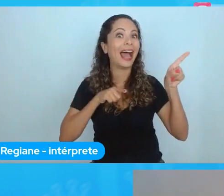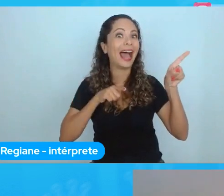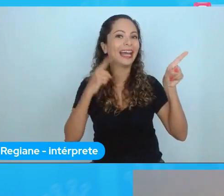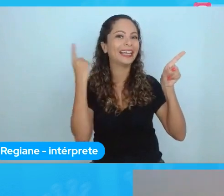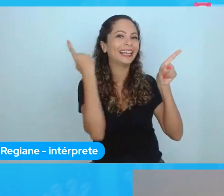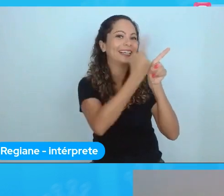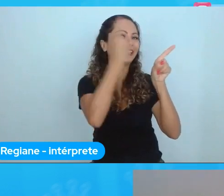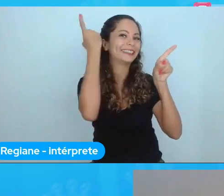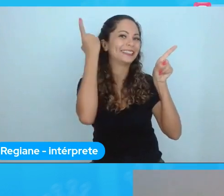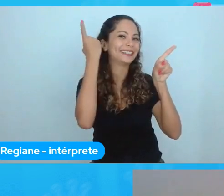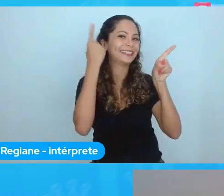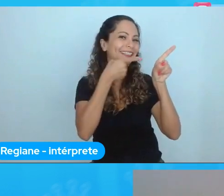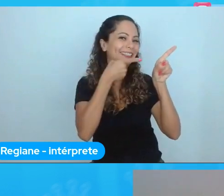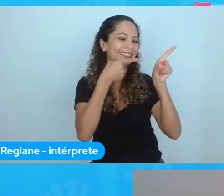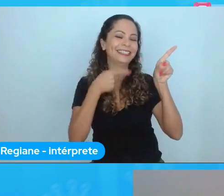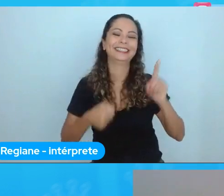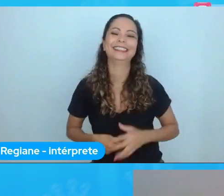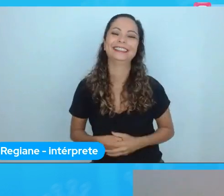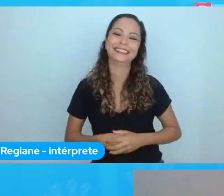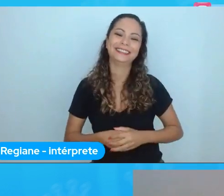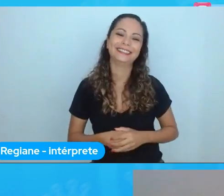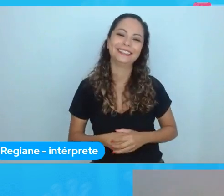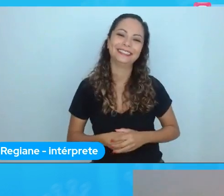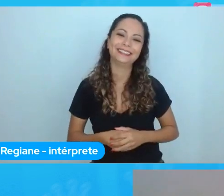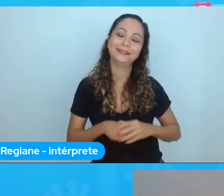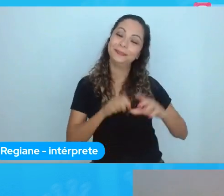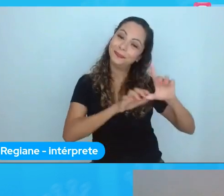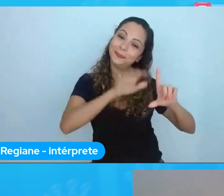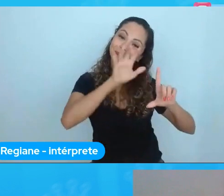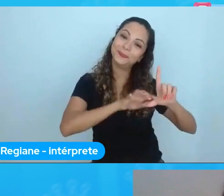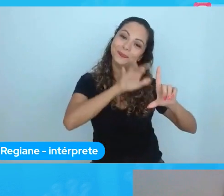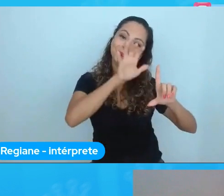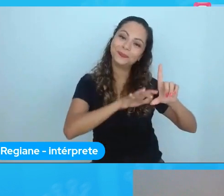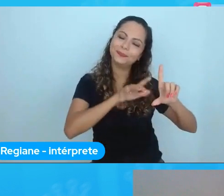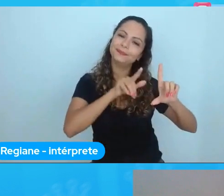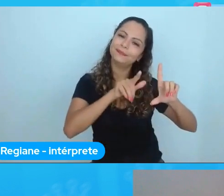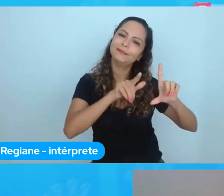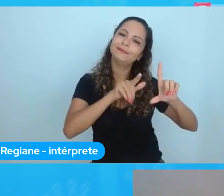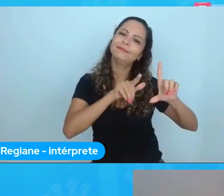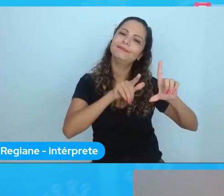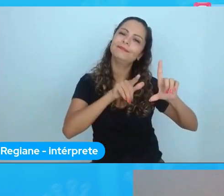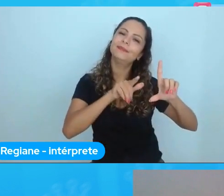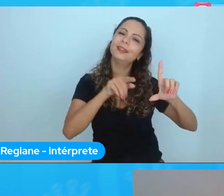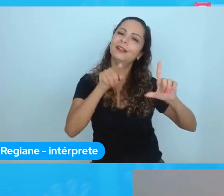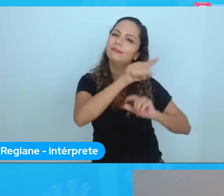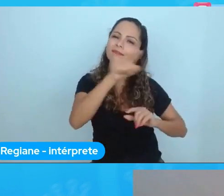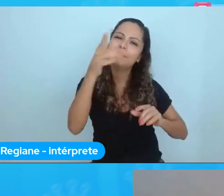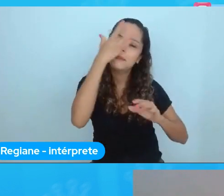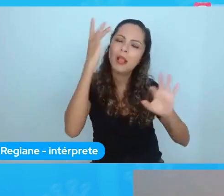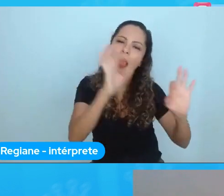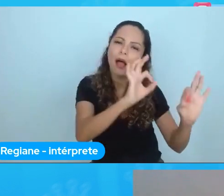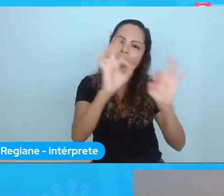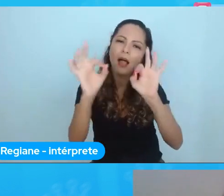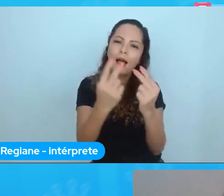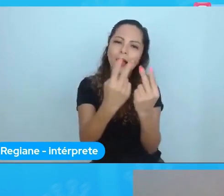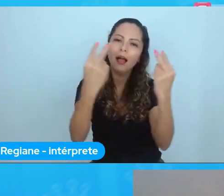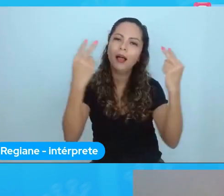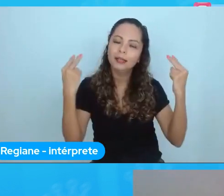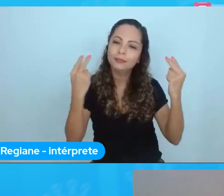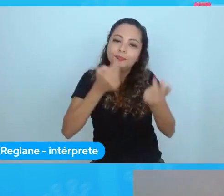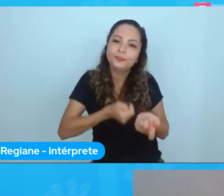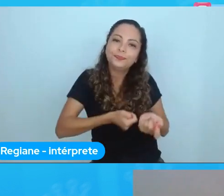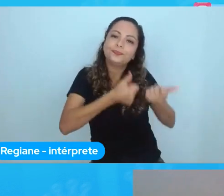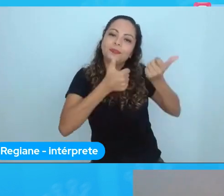Achou. Então, esse QR Code é para incentivar a quem está assistindo a fazer